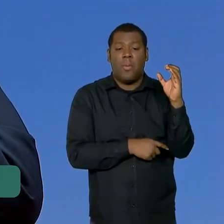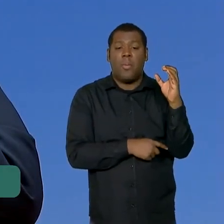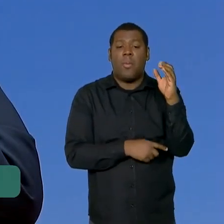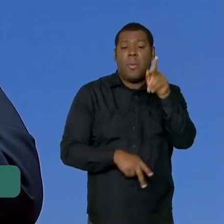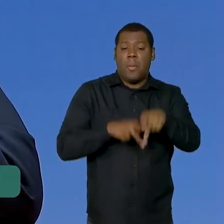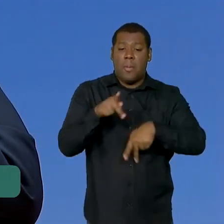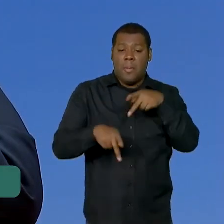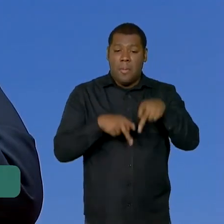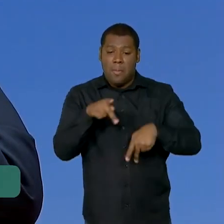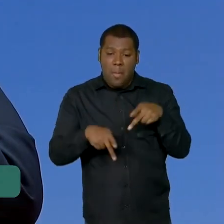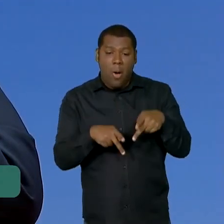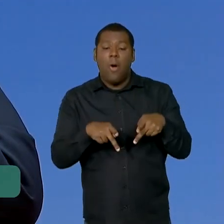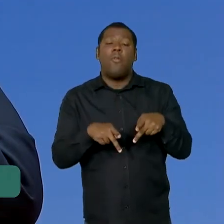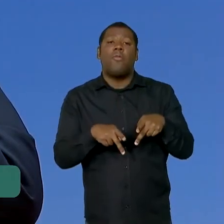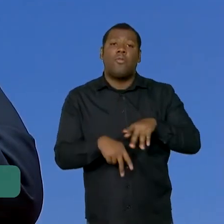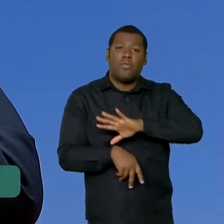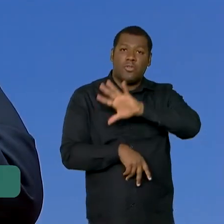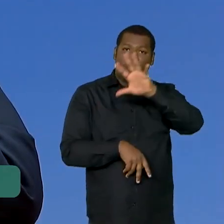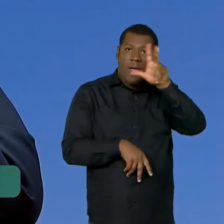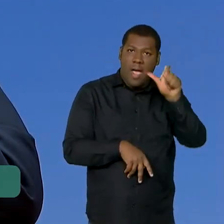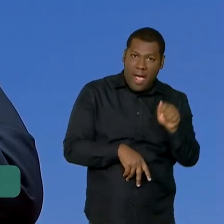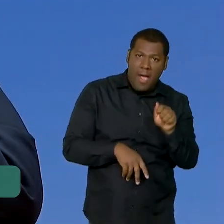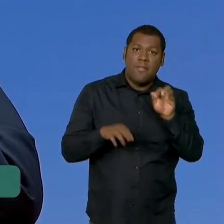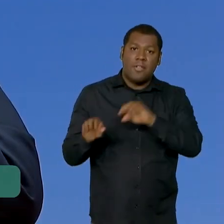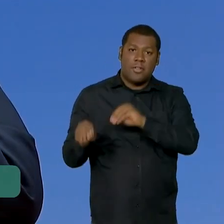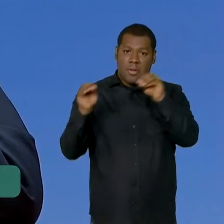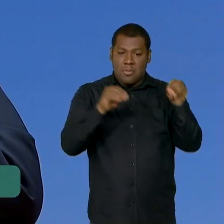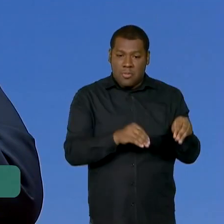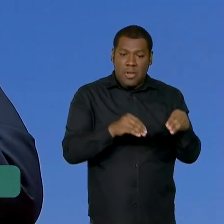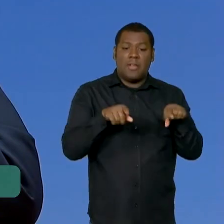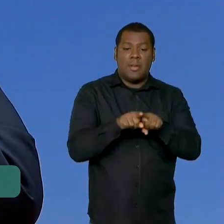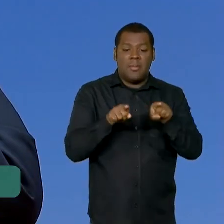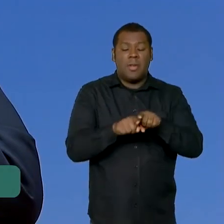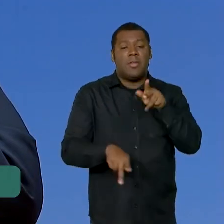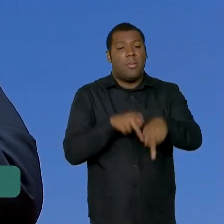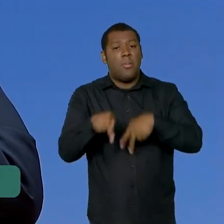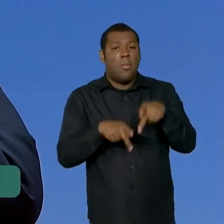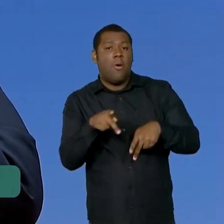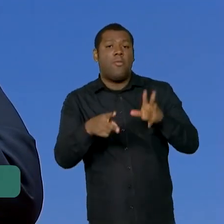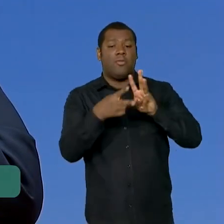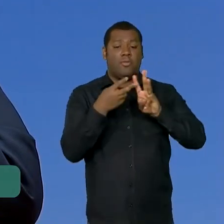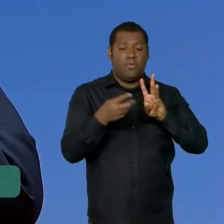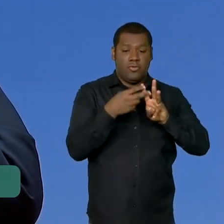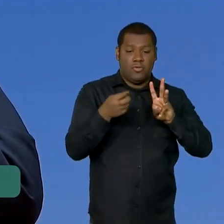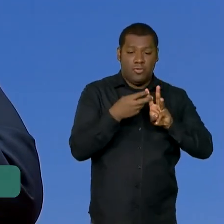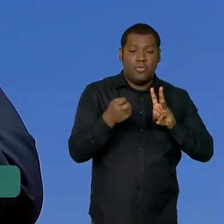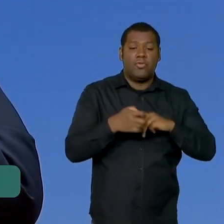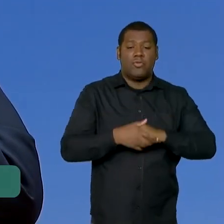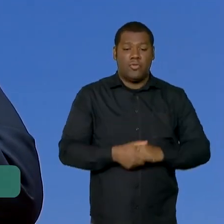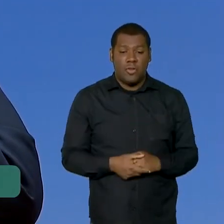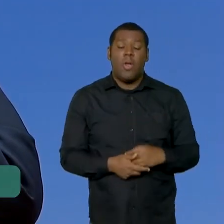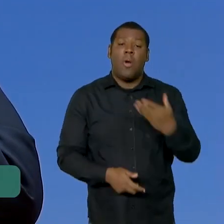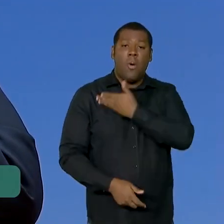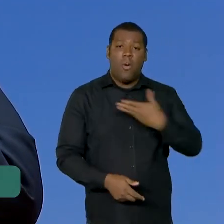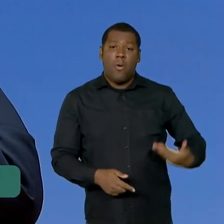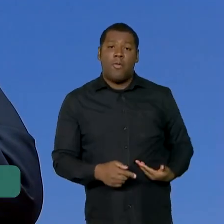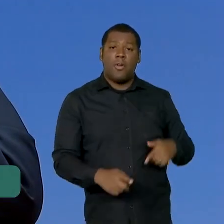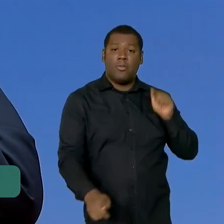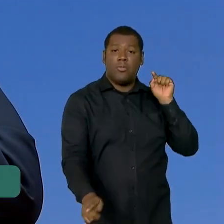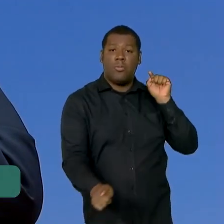povos afrodescendentes, indígenas, e tem, da parte dos seus governantes, a prioridade atribuída